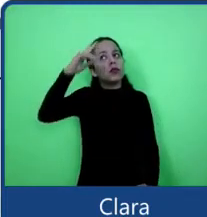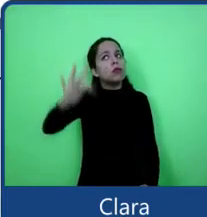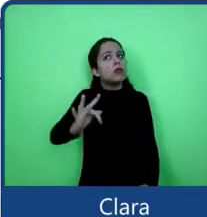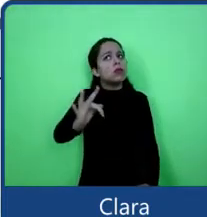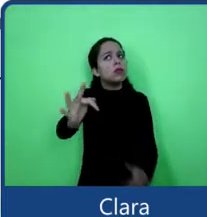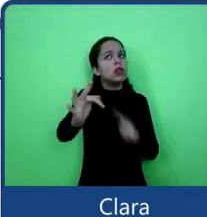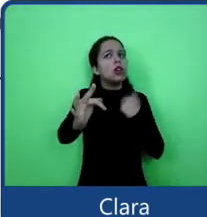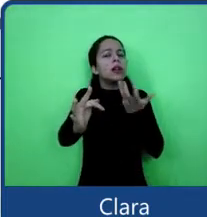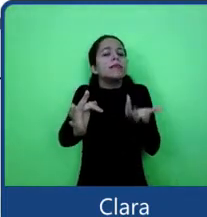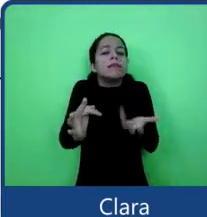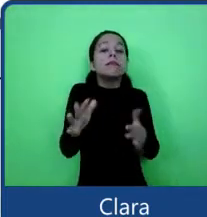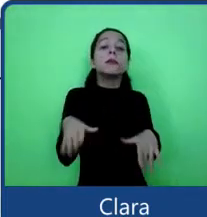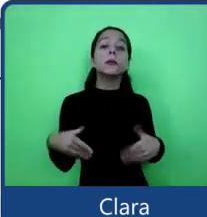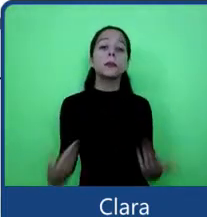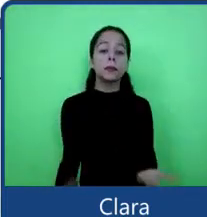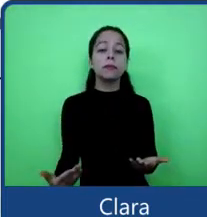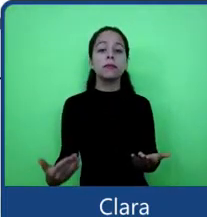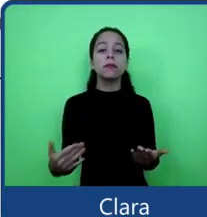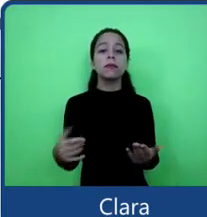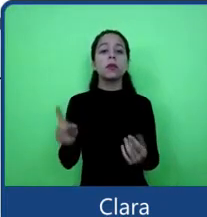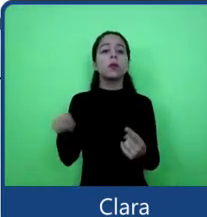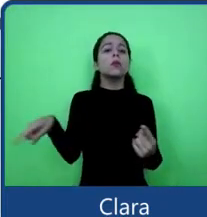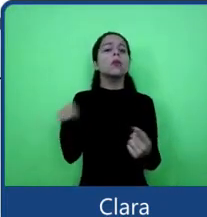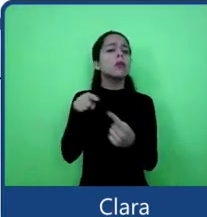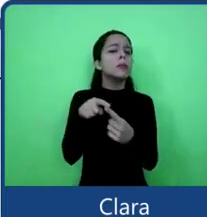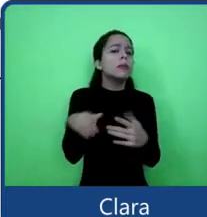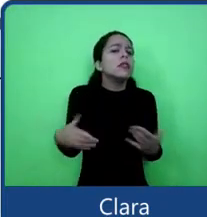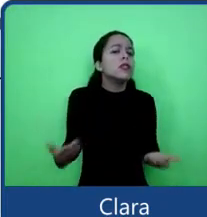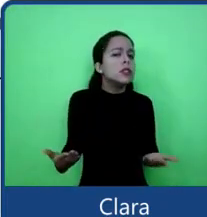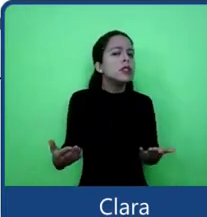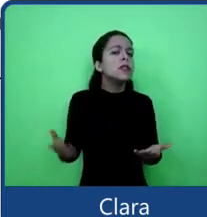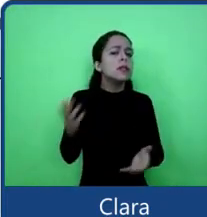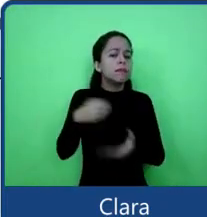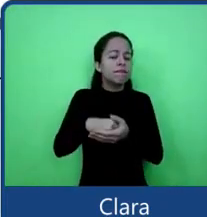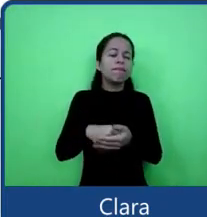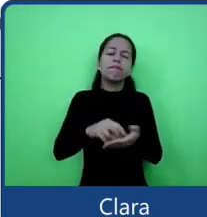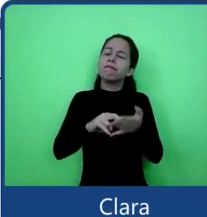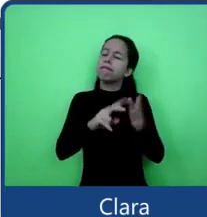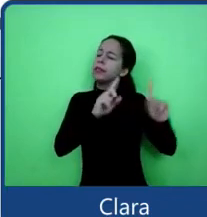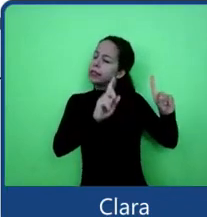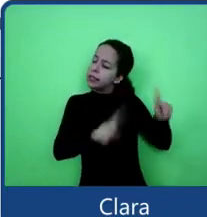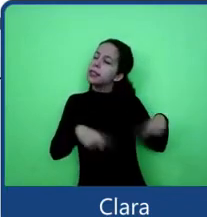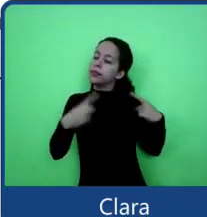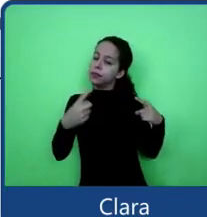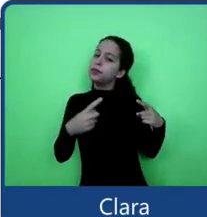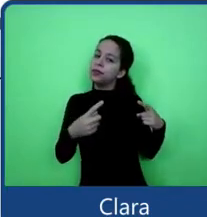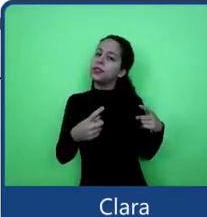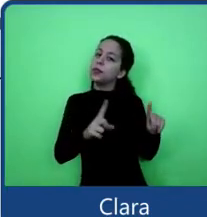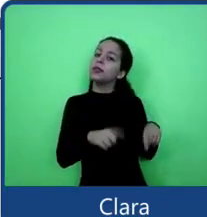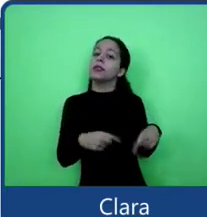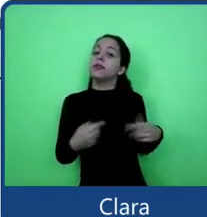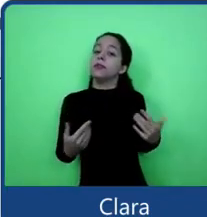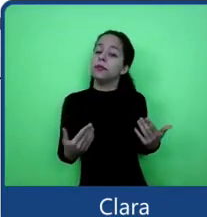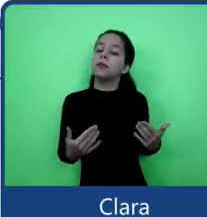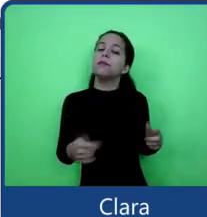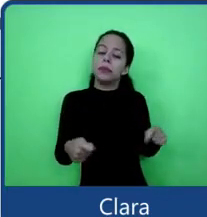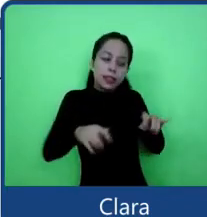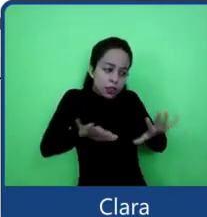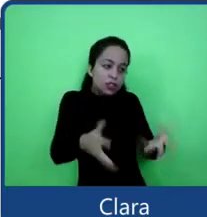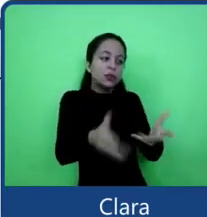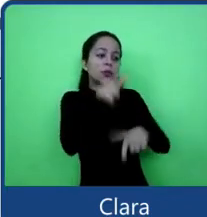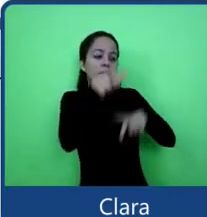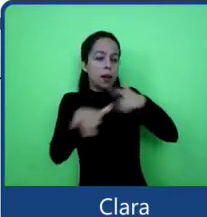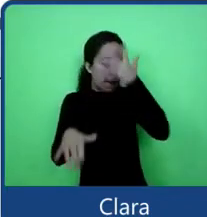quer chegar, qual que é o objetivo, e um grande desafio, engajar as pessoas na busca desse objetivo, né? Ou